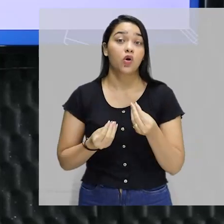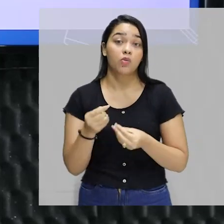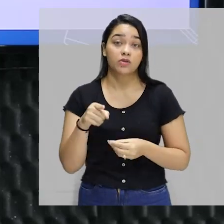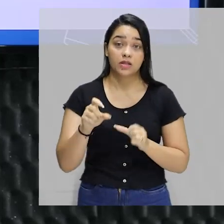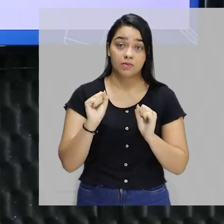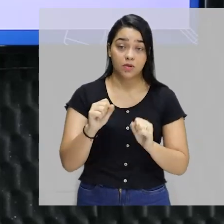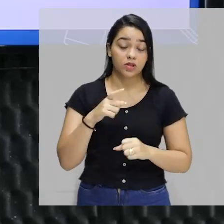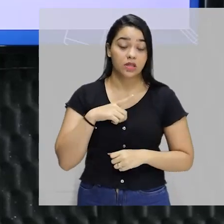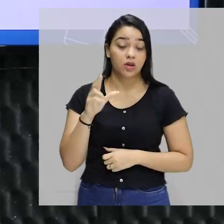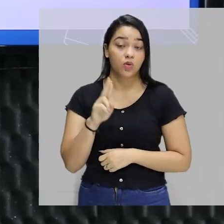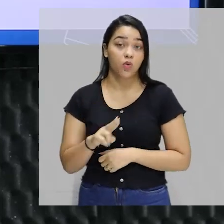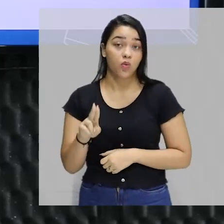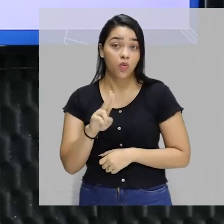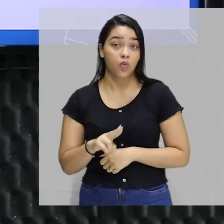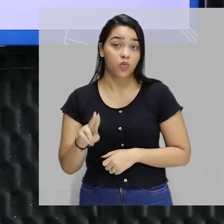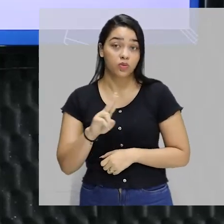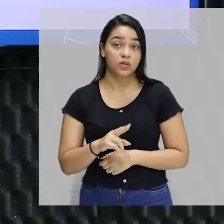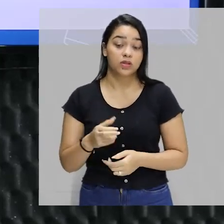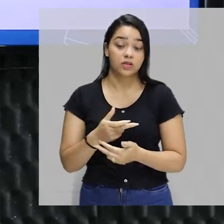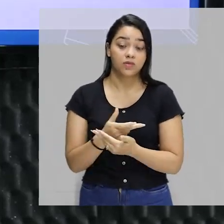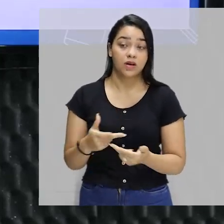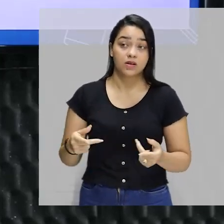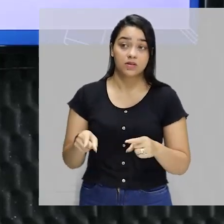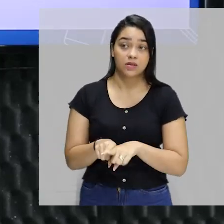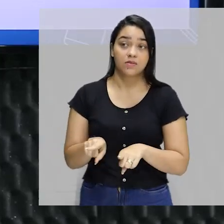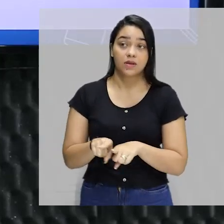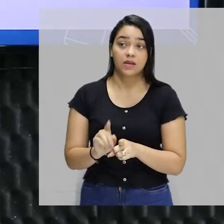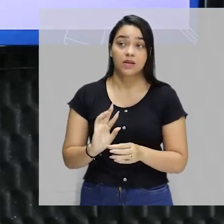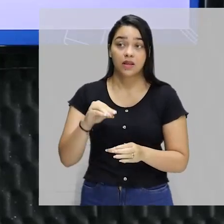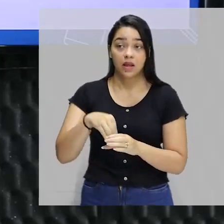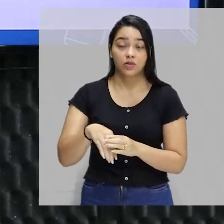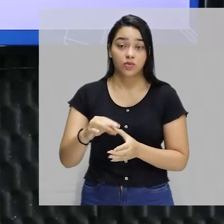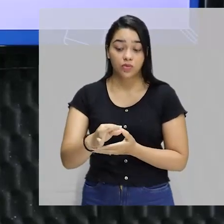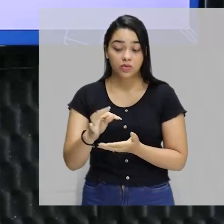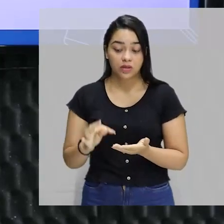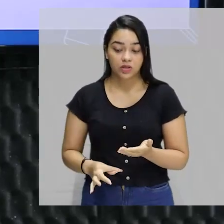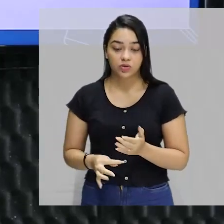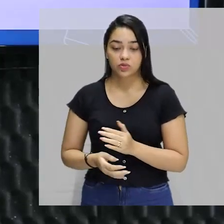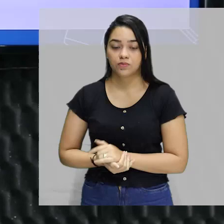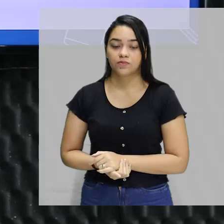pode estar fazendo uso desses elementos dentro do seu texto.